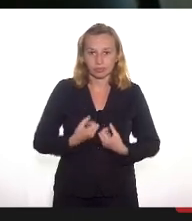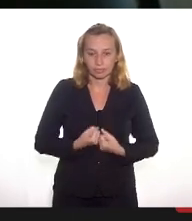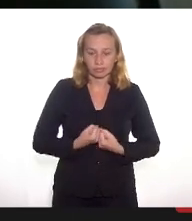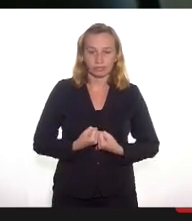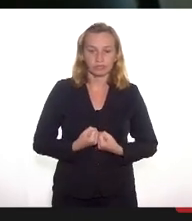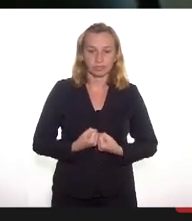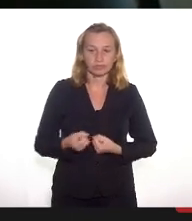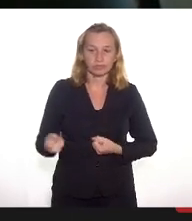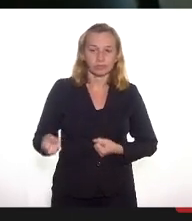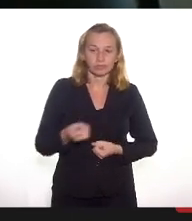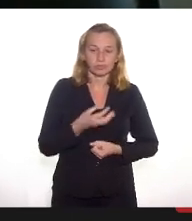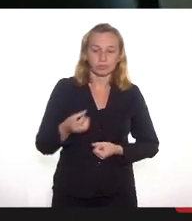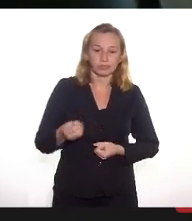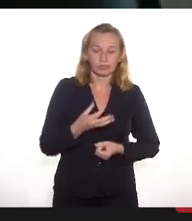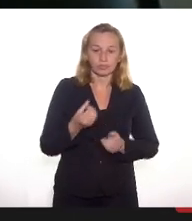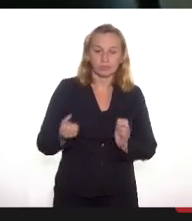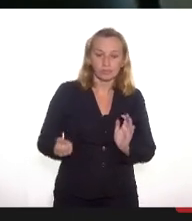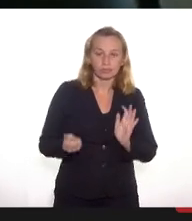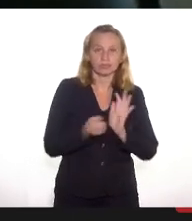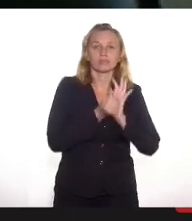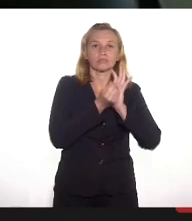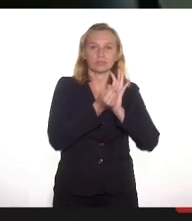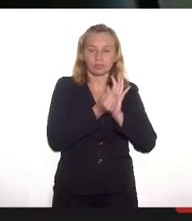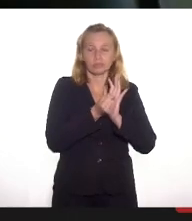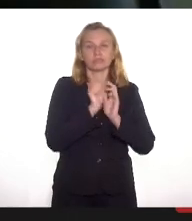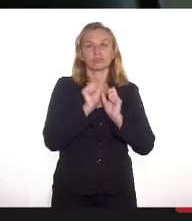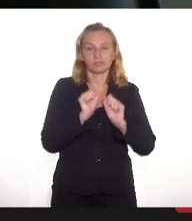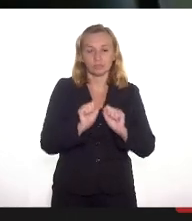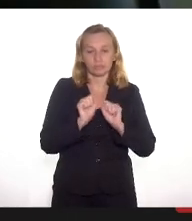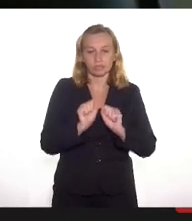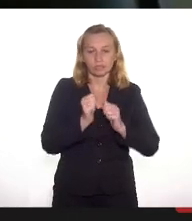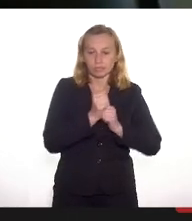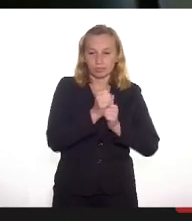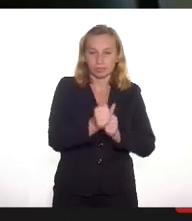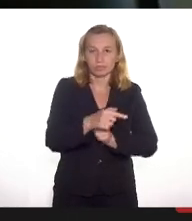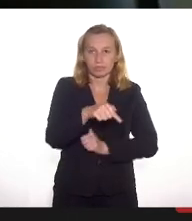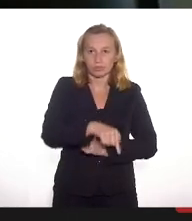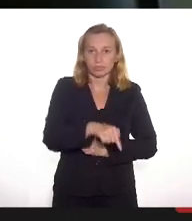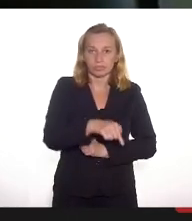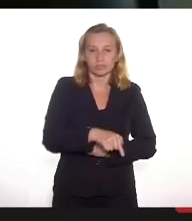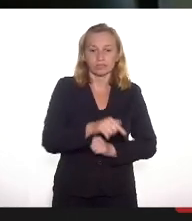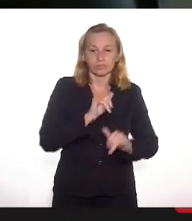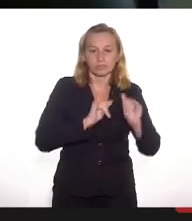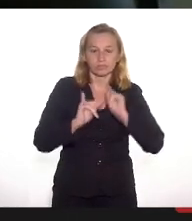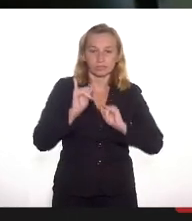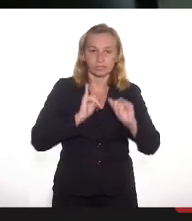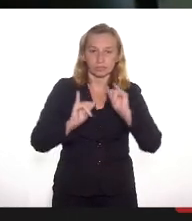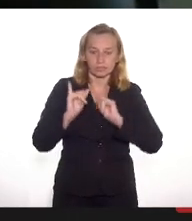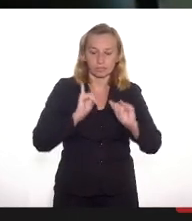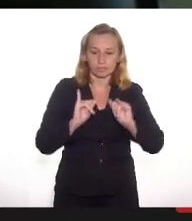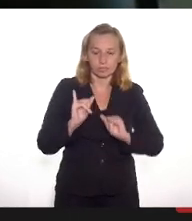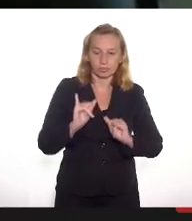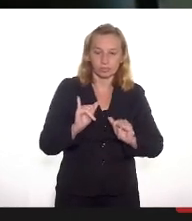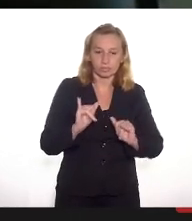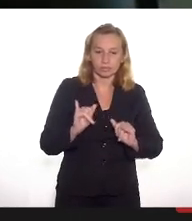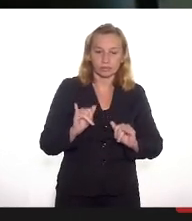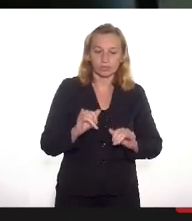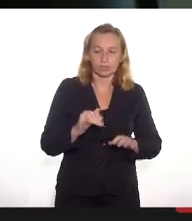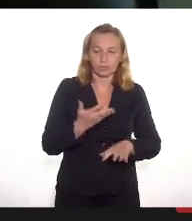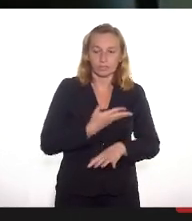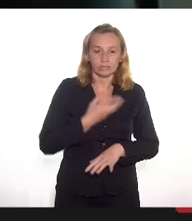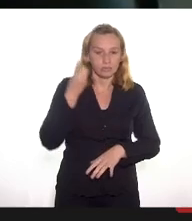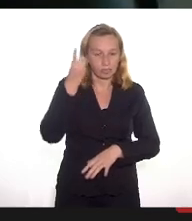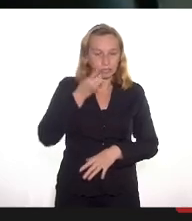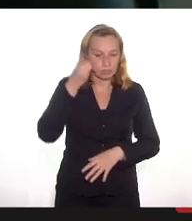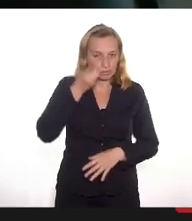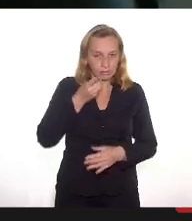Essas novas pactuações para que a gente possa conduzir aqui e informar aos nossos parlamentares